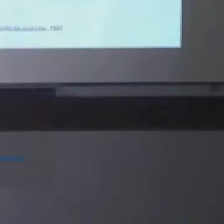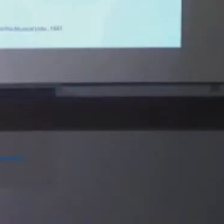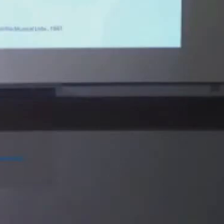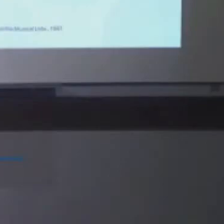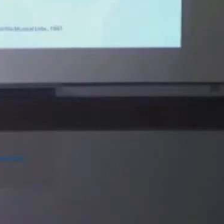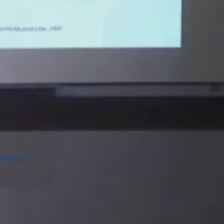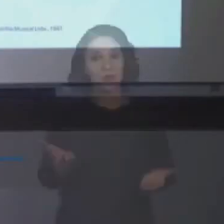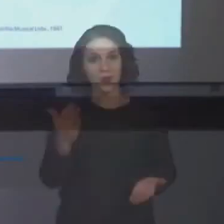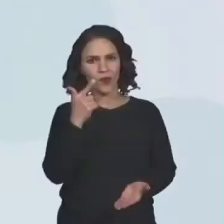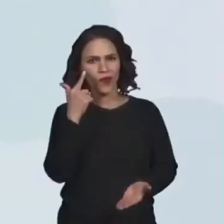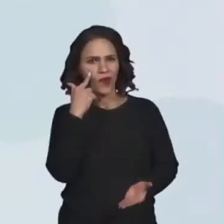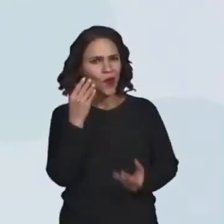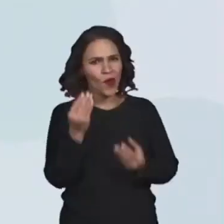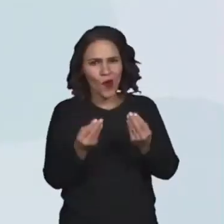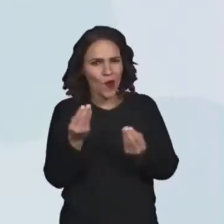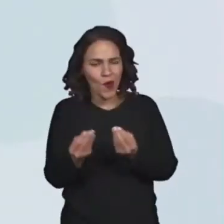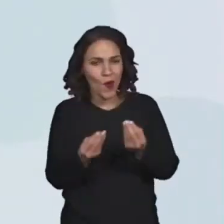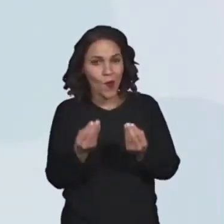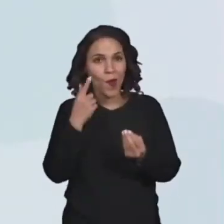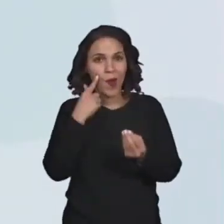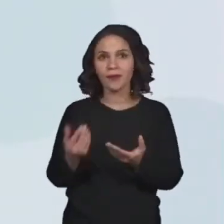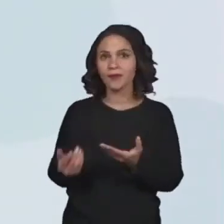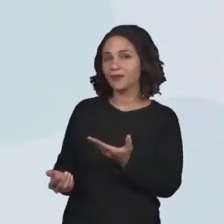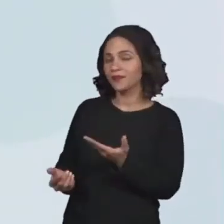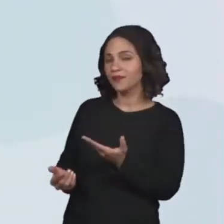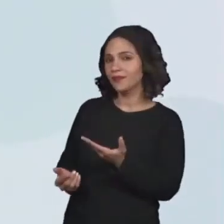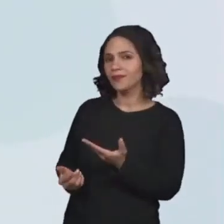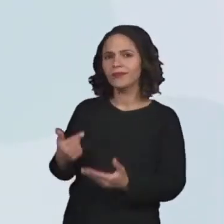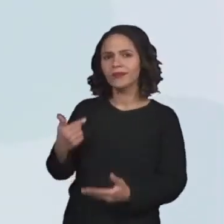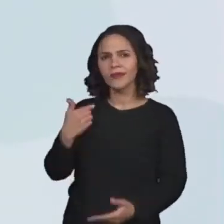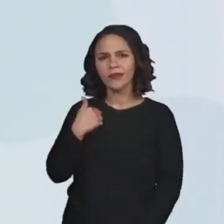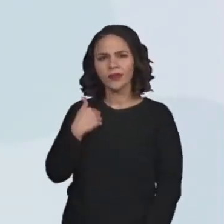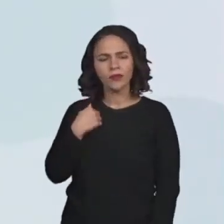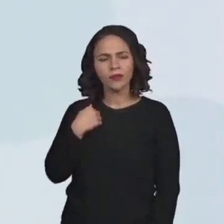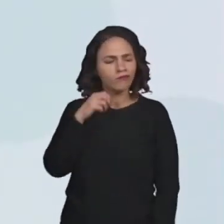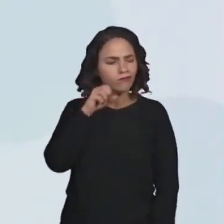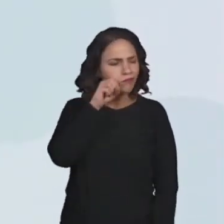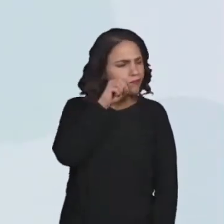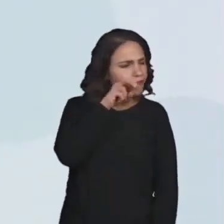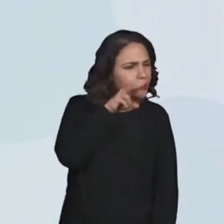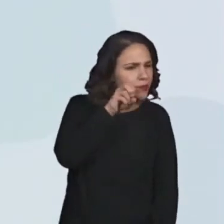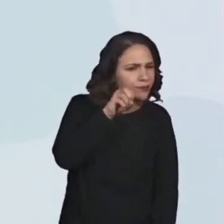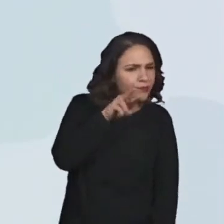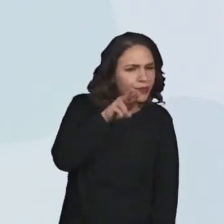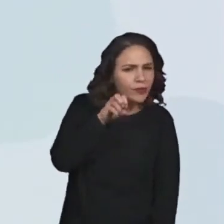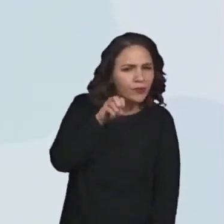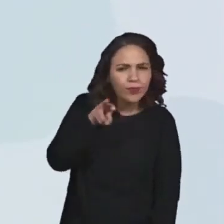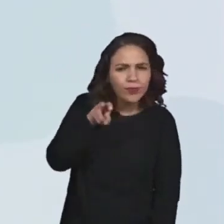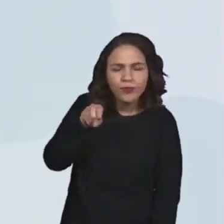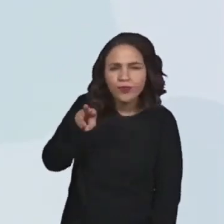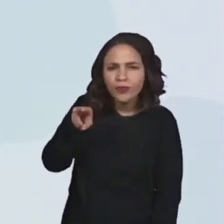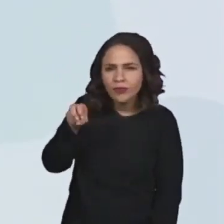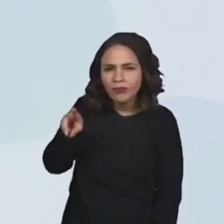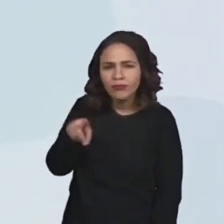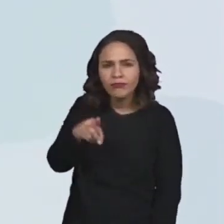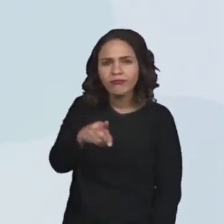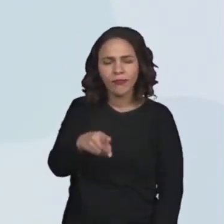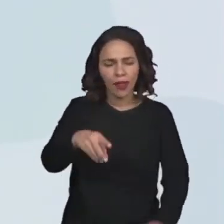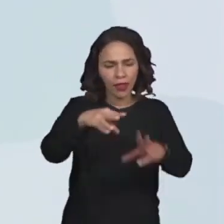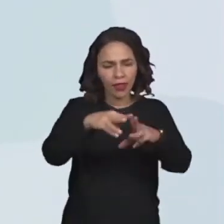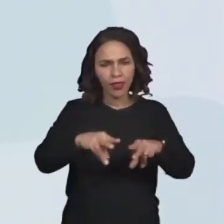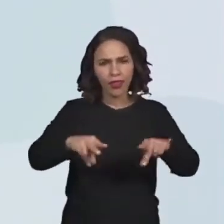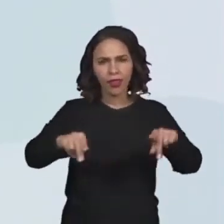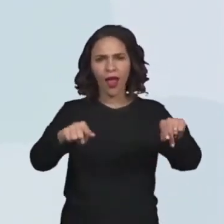Vamos ver como ficou? Quando olhei a terra ardendo, percebam aqui no olhei que tem alguma alteração, né? Faltava o